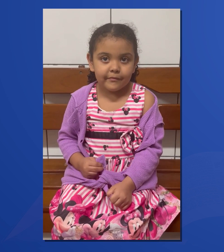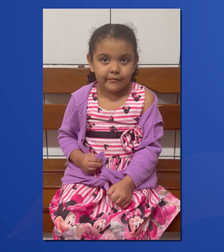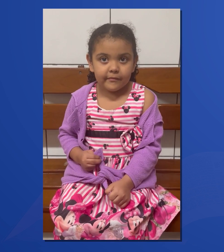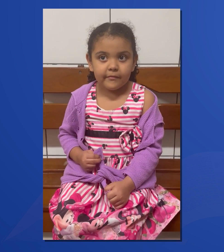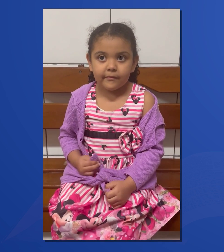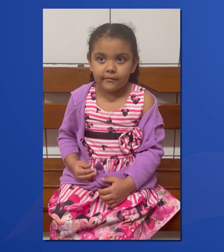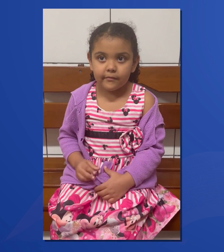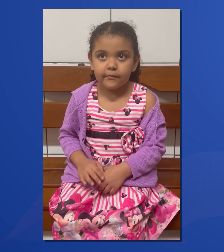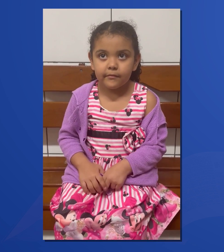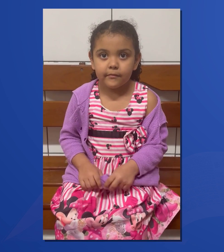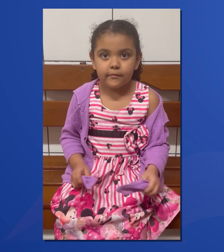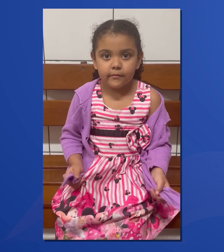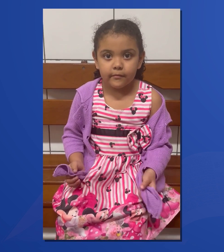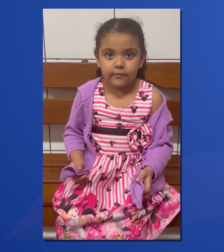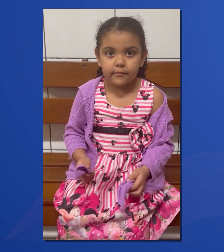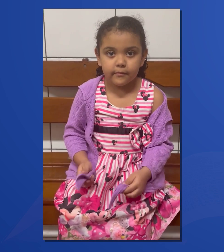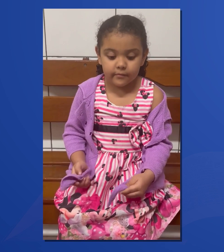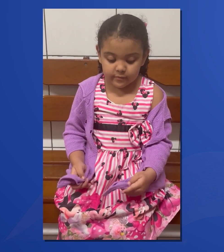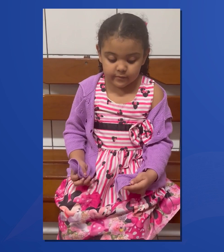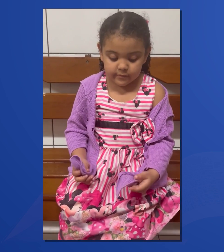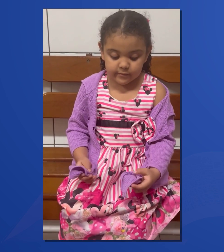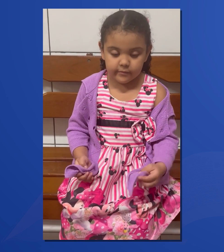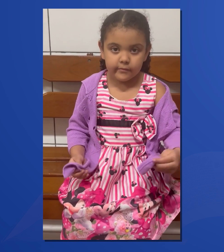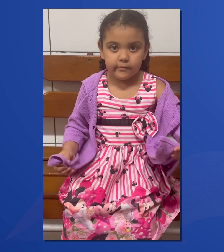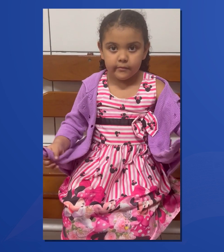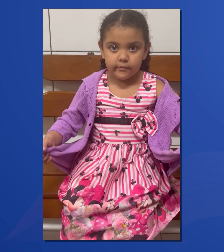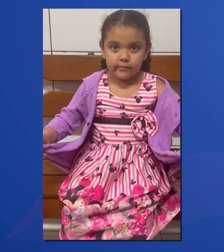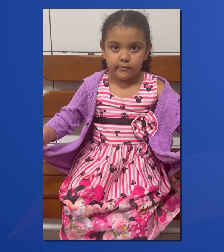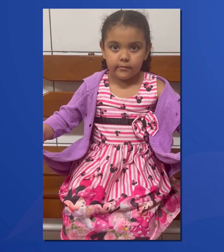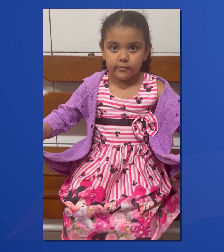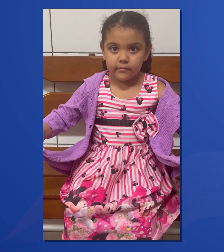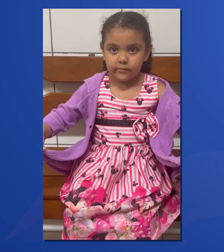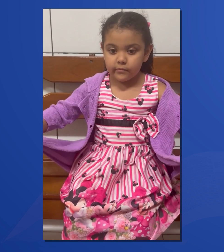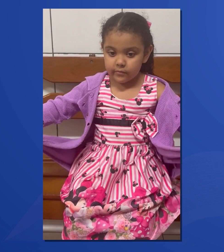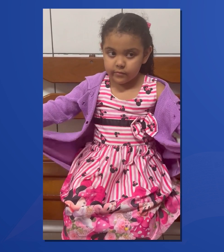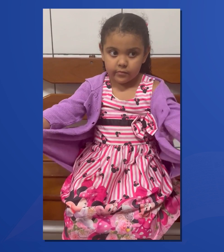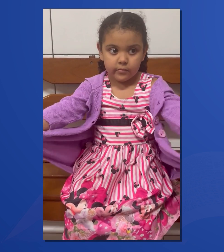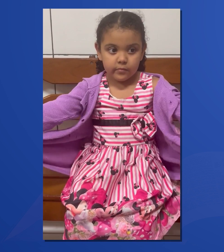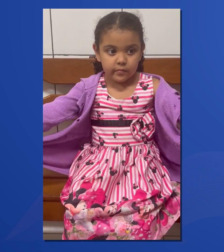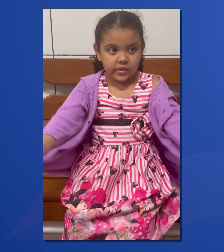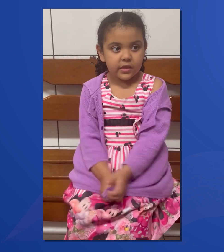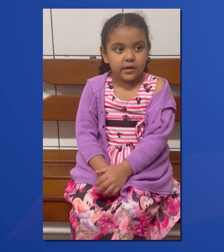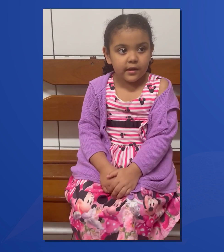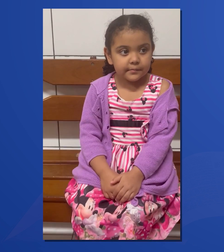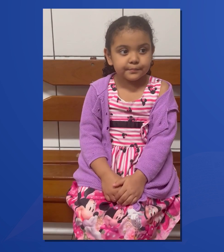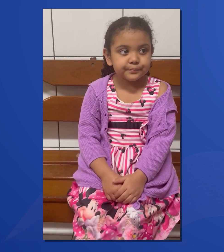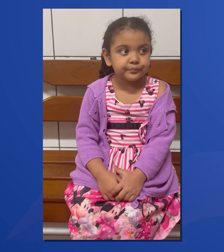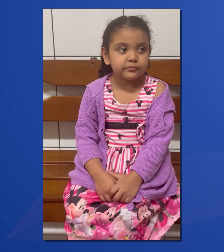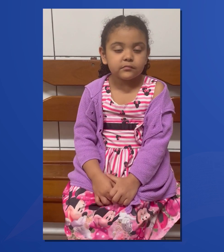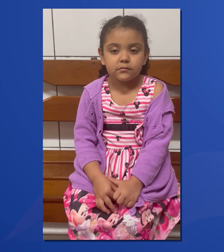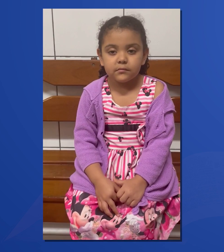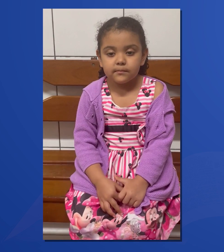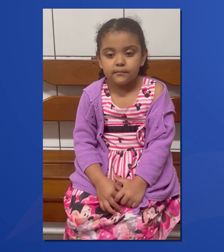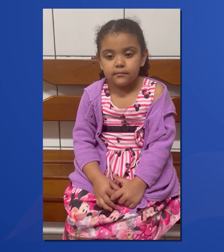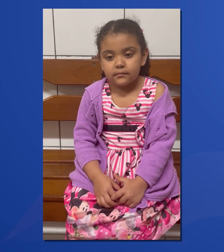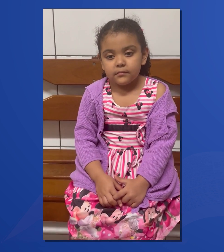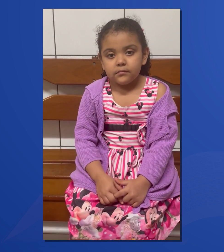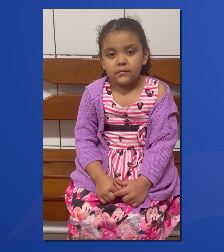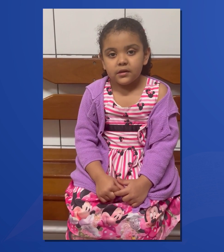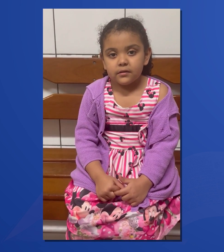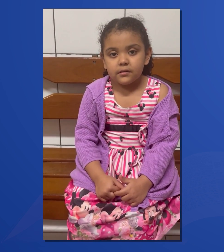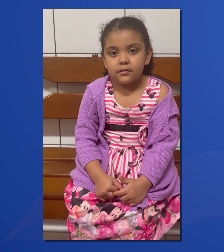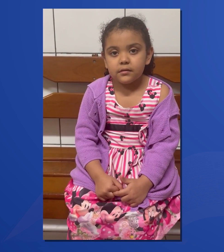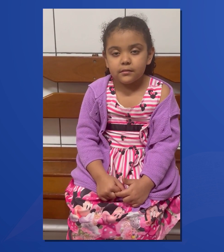E também Mateus capítulo 13, verso 23, que diz: Mas o que foi semeado em boa terra é o que ouve a palavra